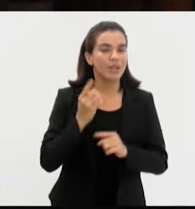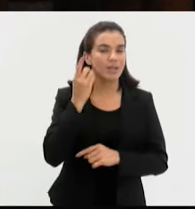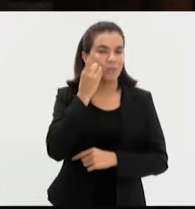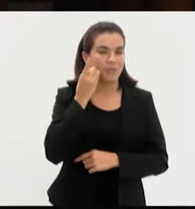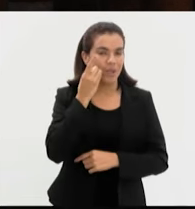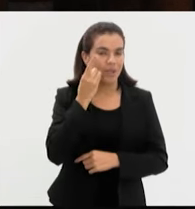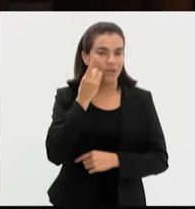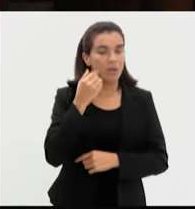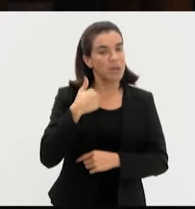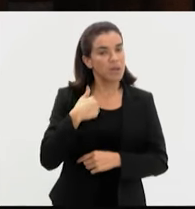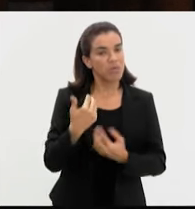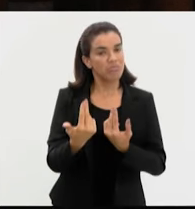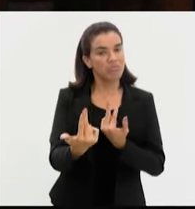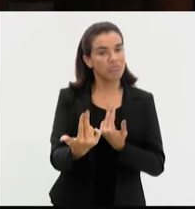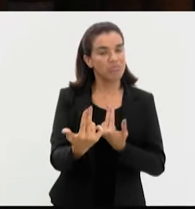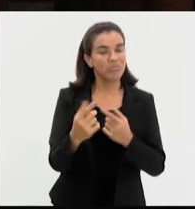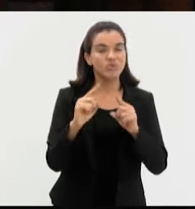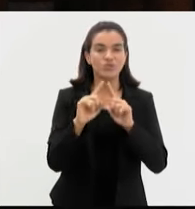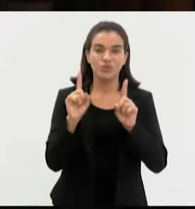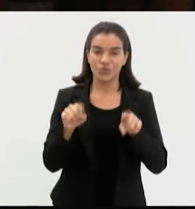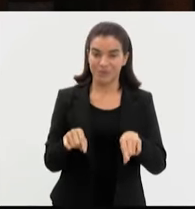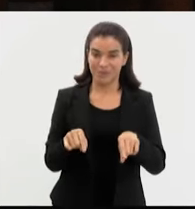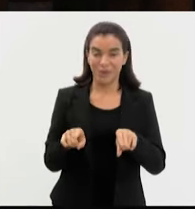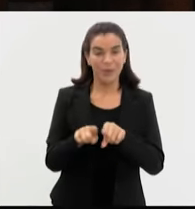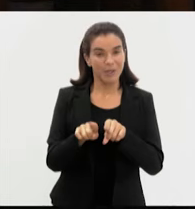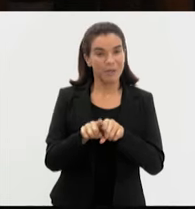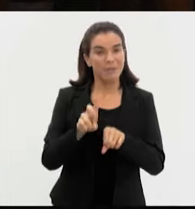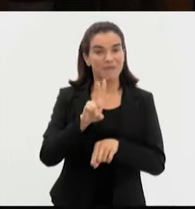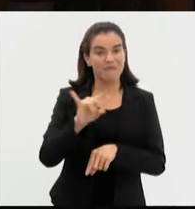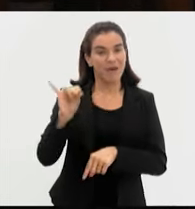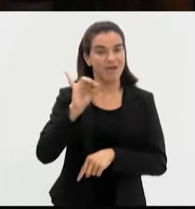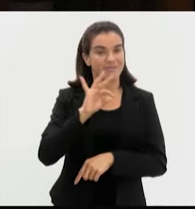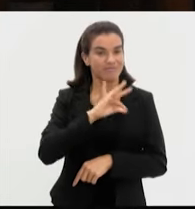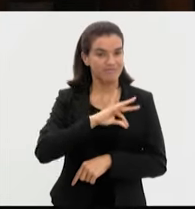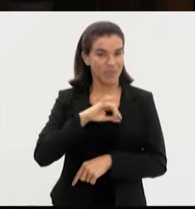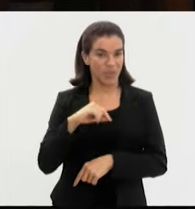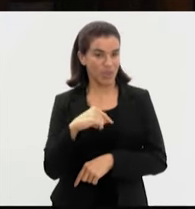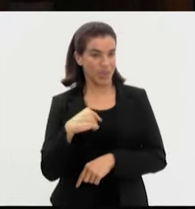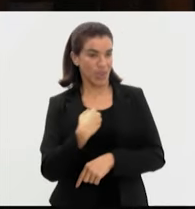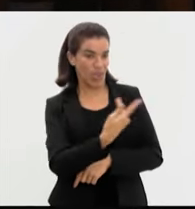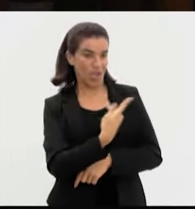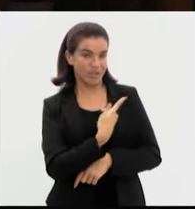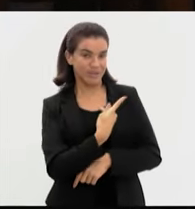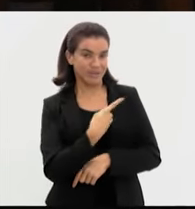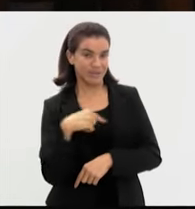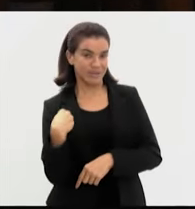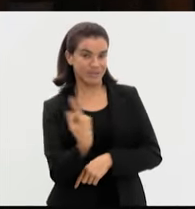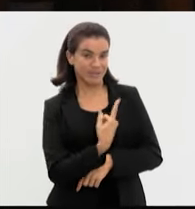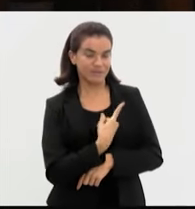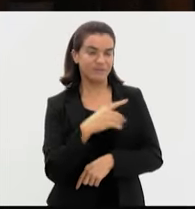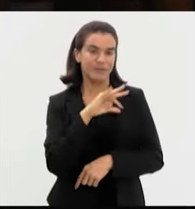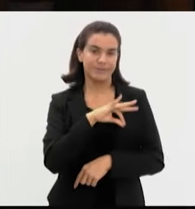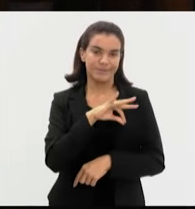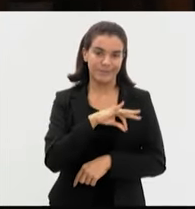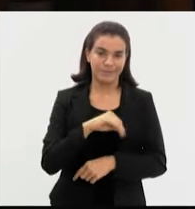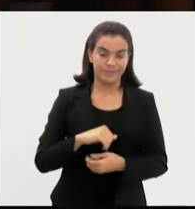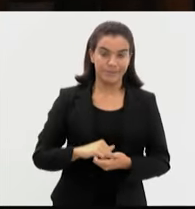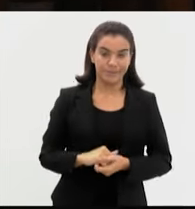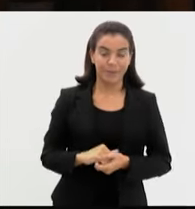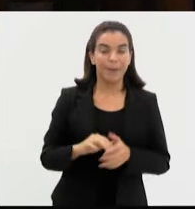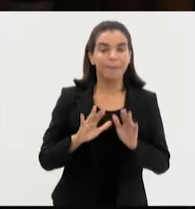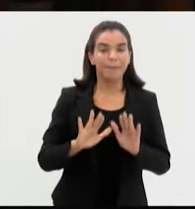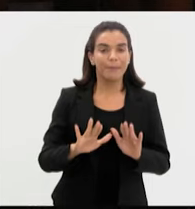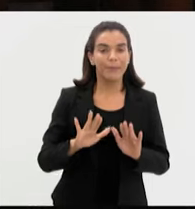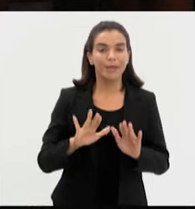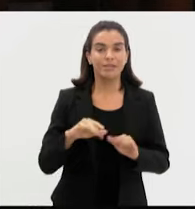servidor mas também V eu também vou receber nós nós vamos receber Então ninguém aqui deixa de cobrar isso mas a